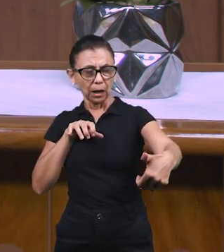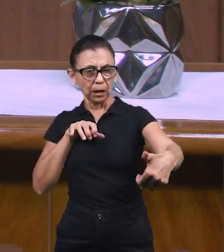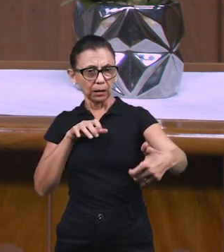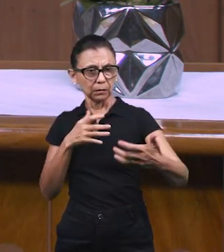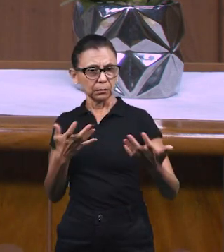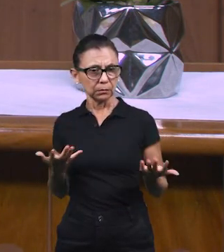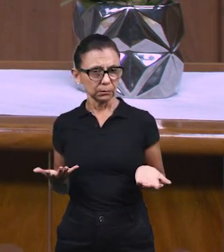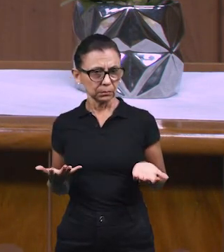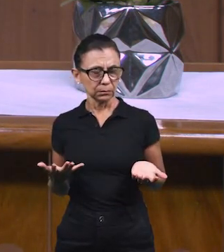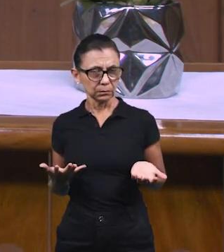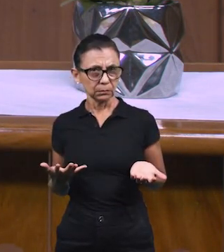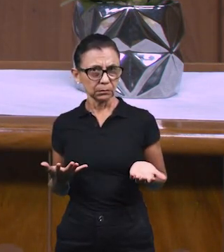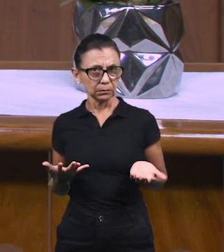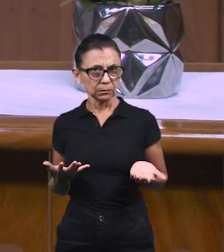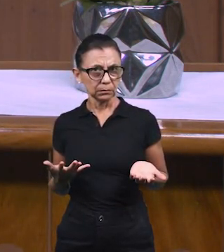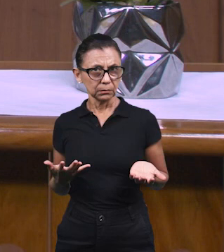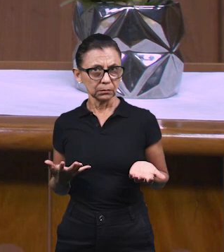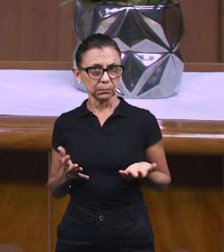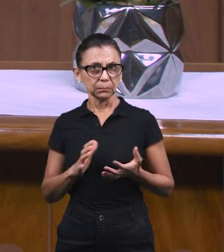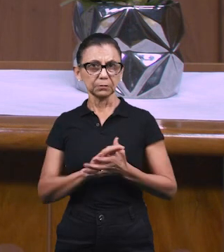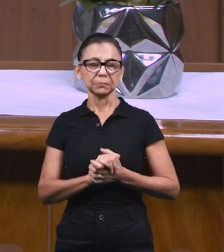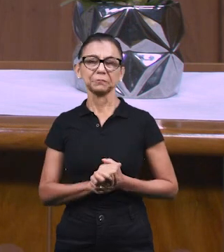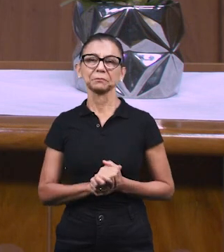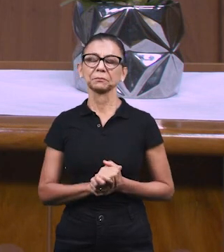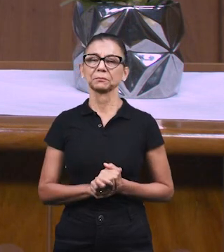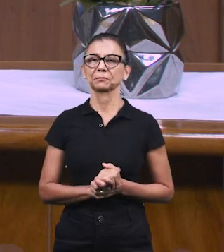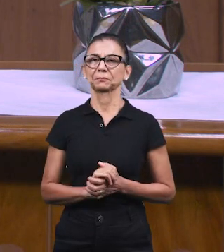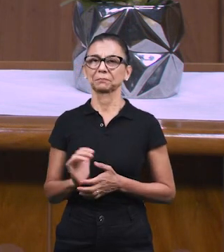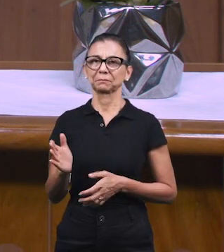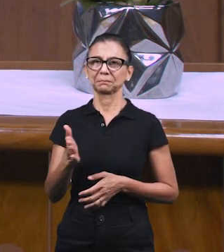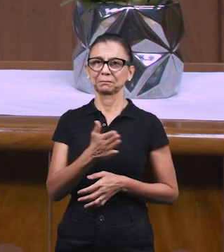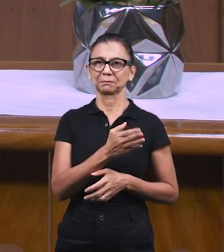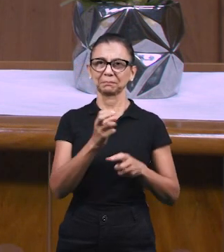é sobre isso que nós queremos falar hoje à noite.